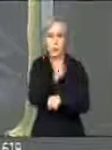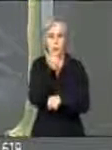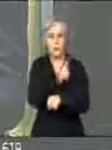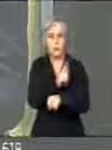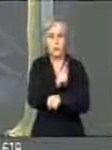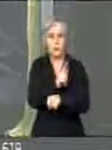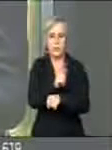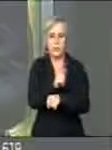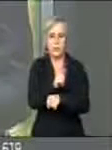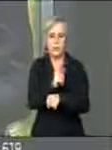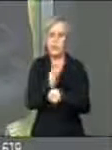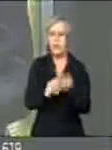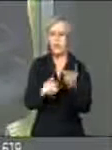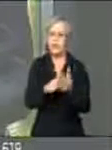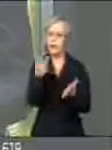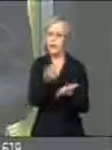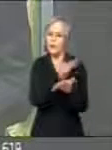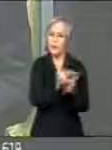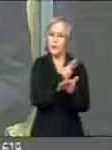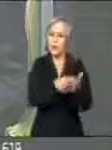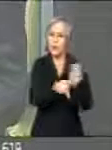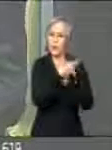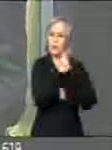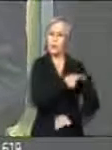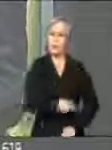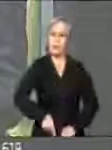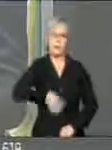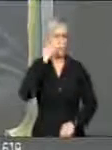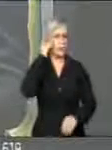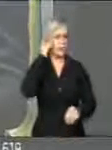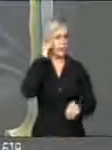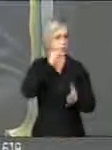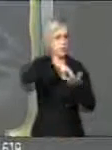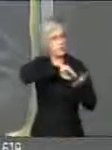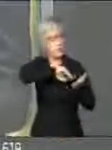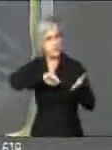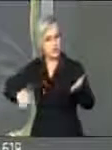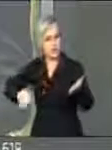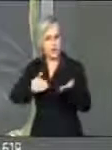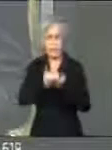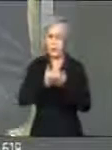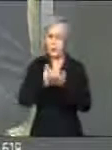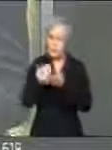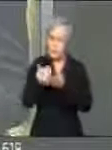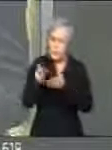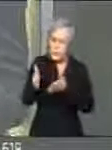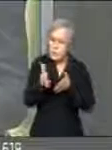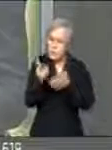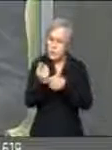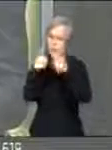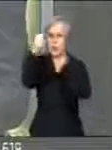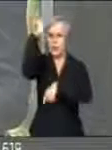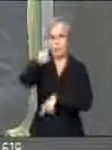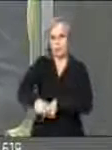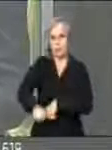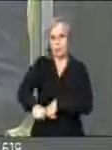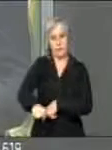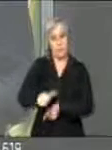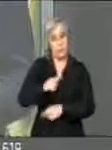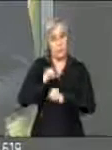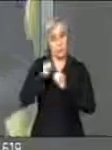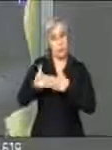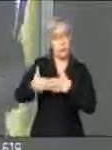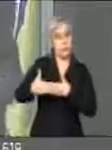erros cometidos pela presidente Dilma. Está em jogo a